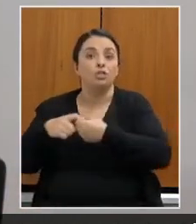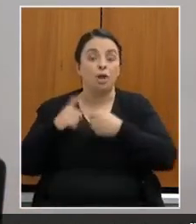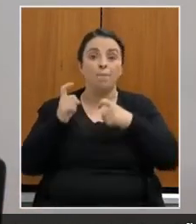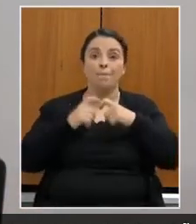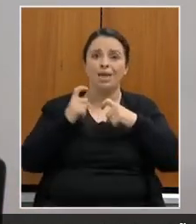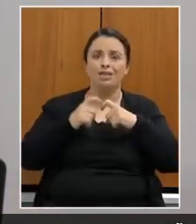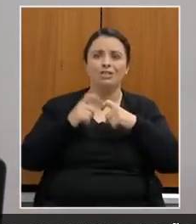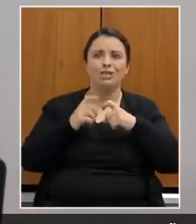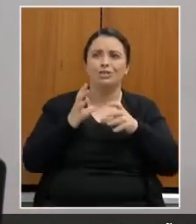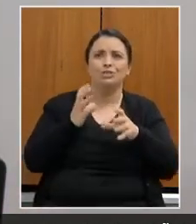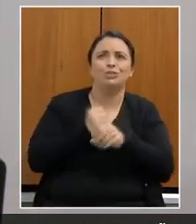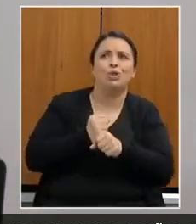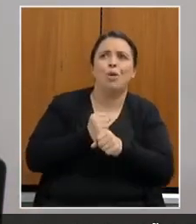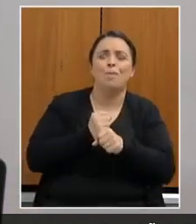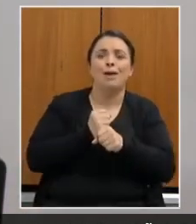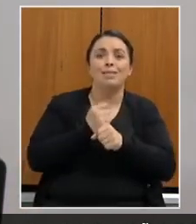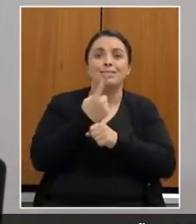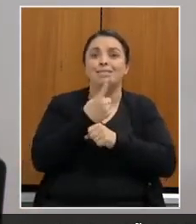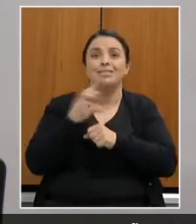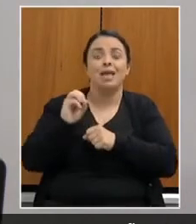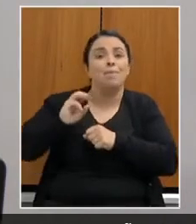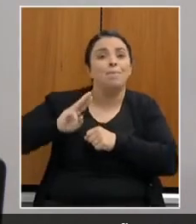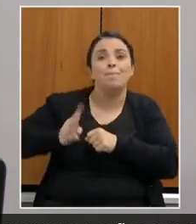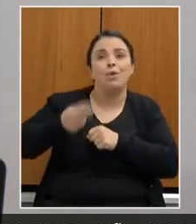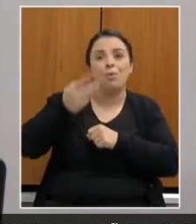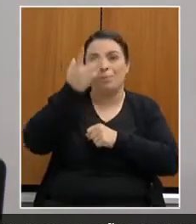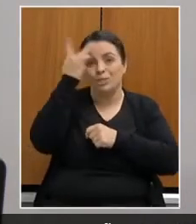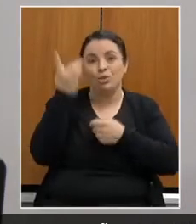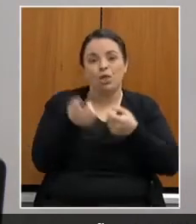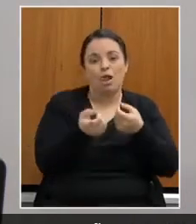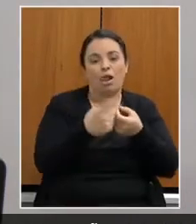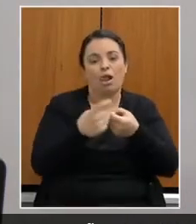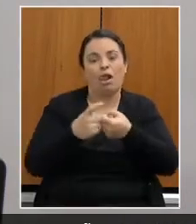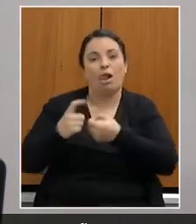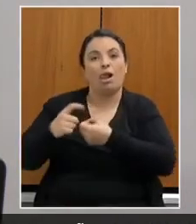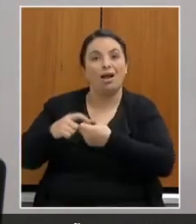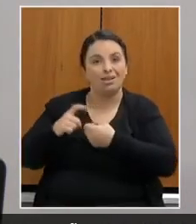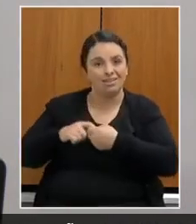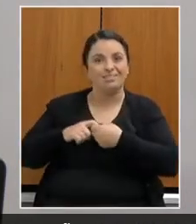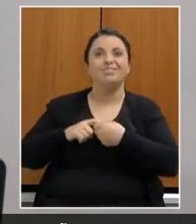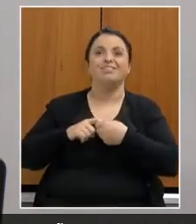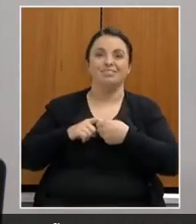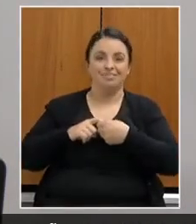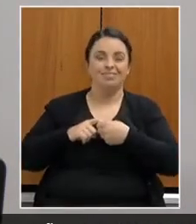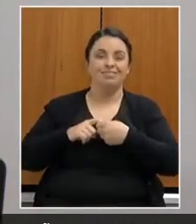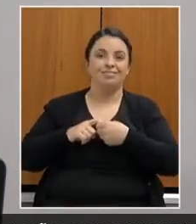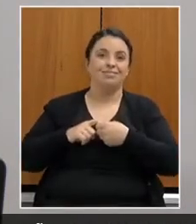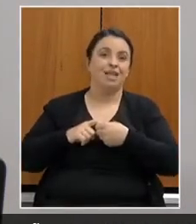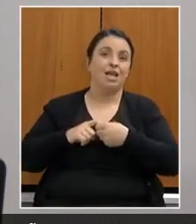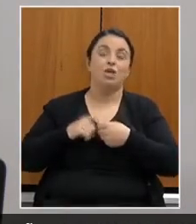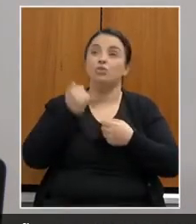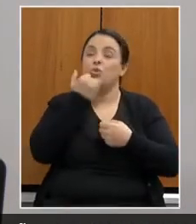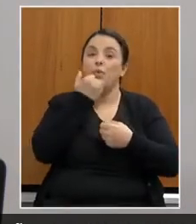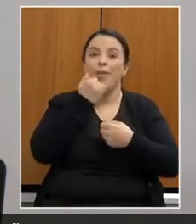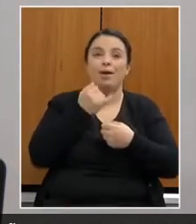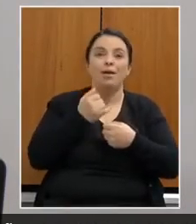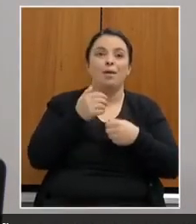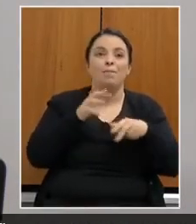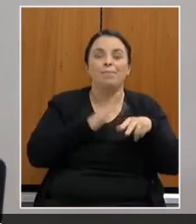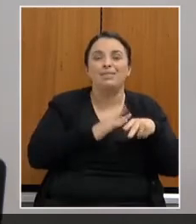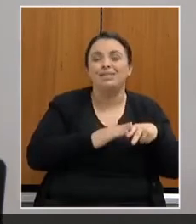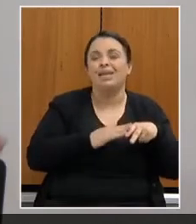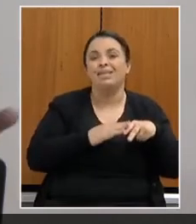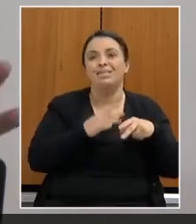100 mil cooperados, aliás, 100 mil ouvidas, e com mais de 500 cooperados, médicos e médicas cooperados.